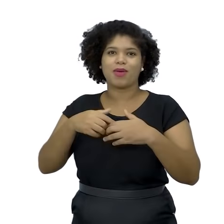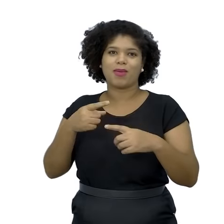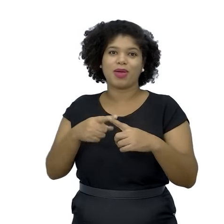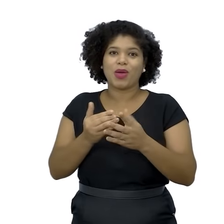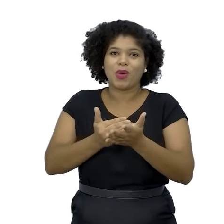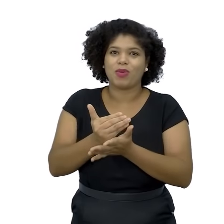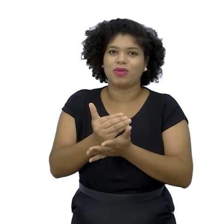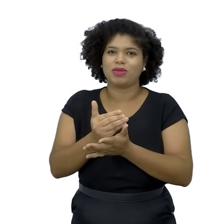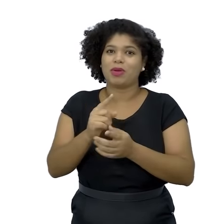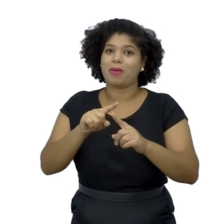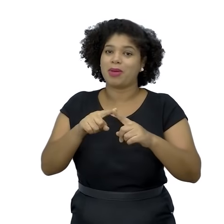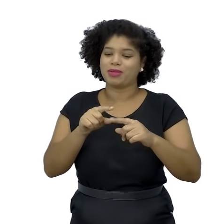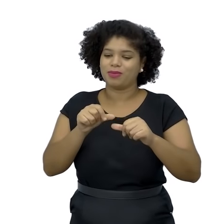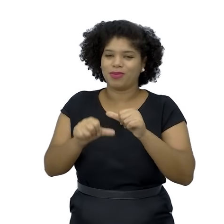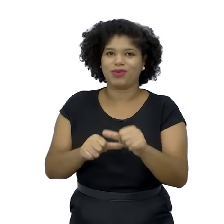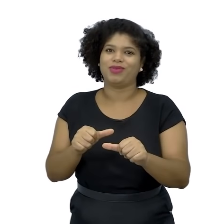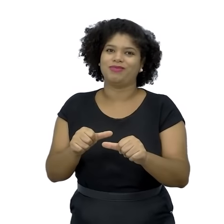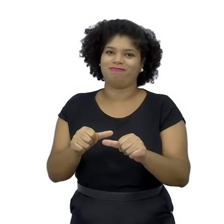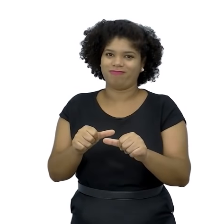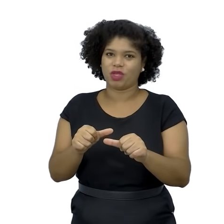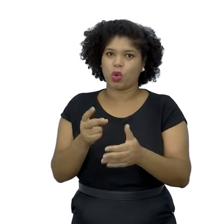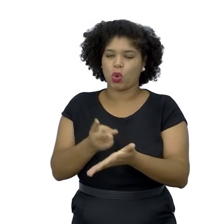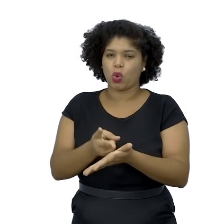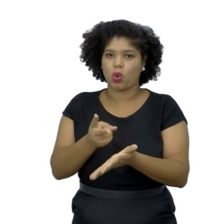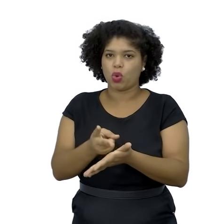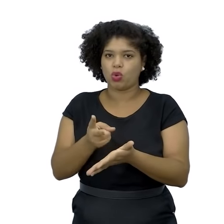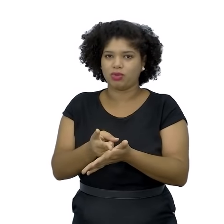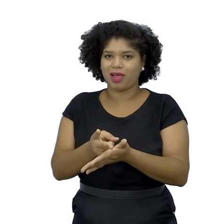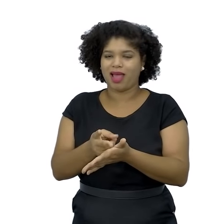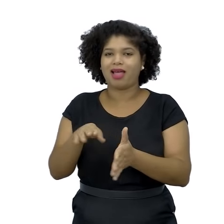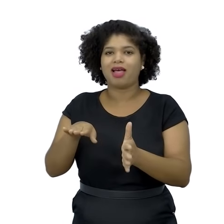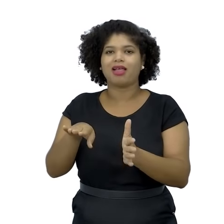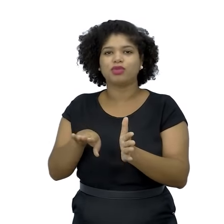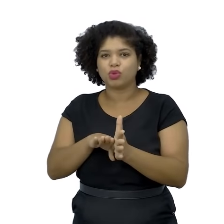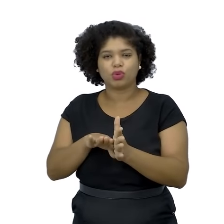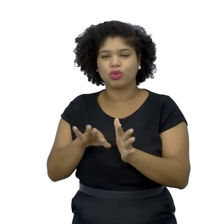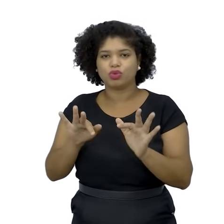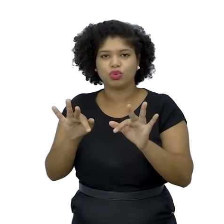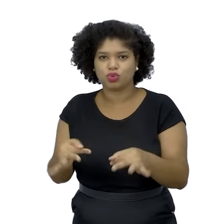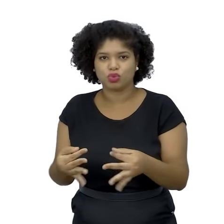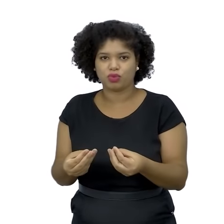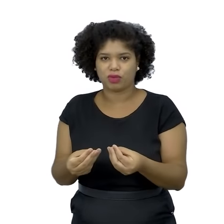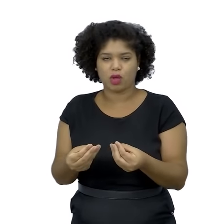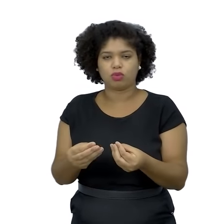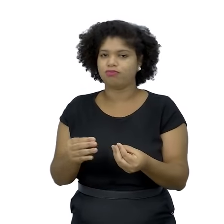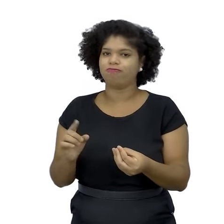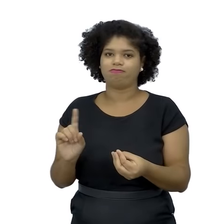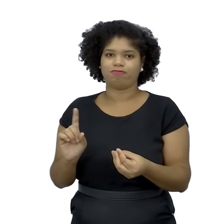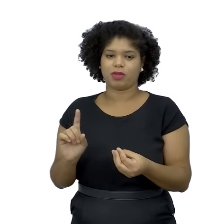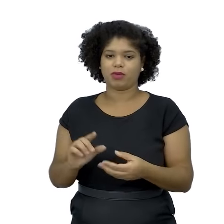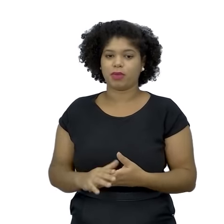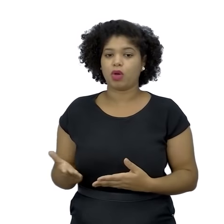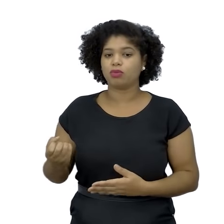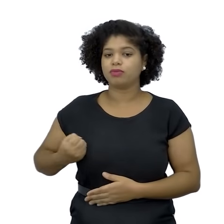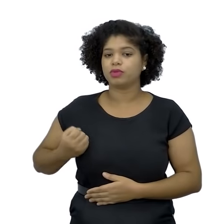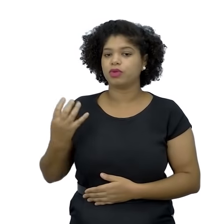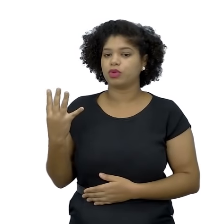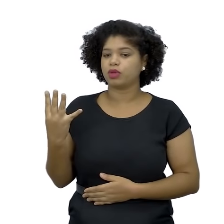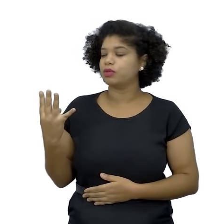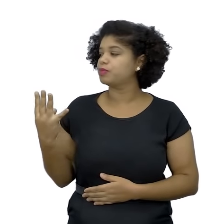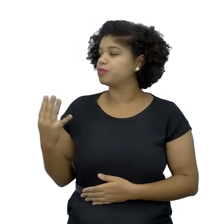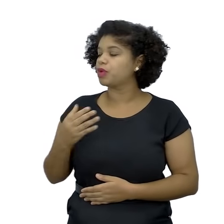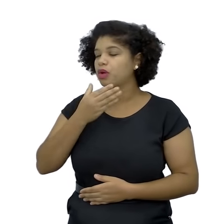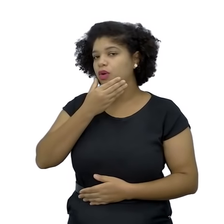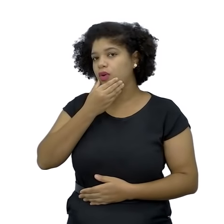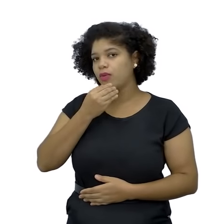mudança aí no estado inicial para o estado final. E no problema 4, né, Gabriel coleciona